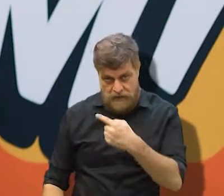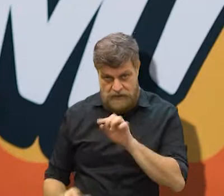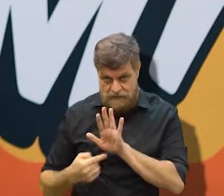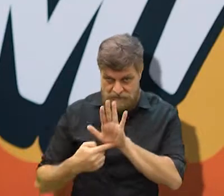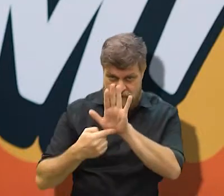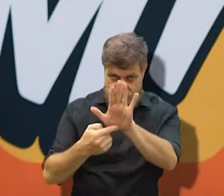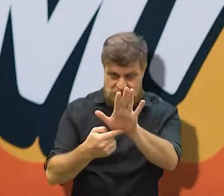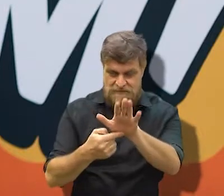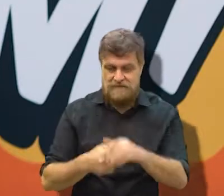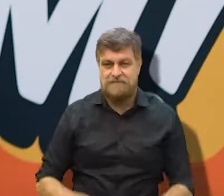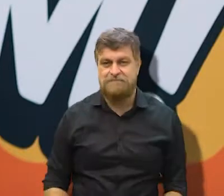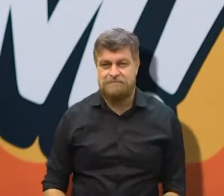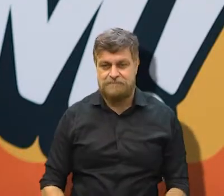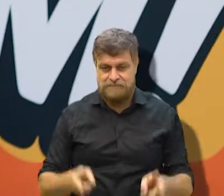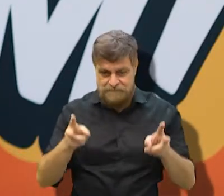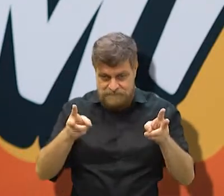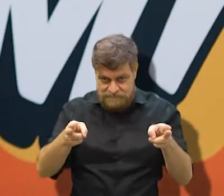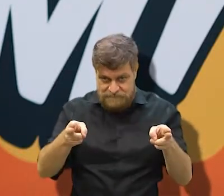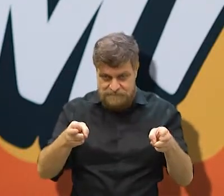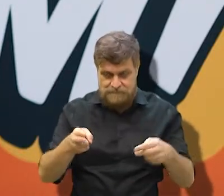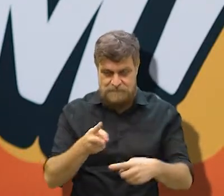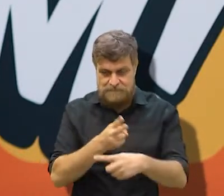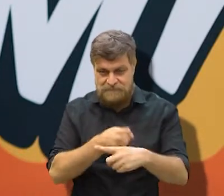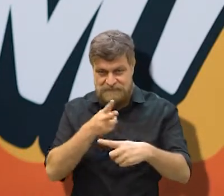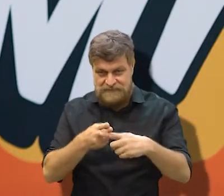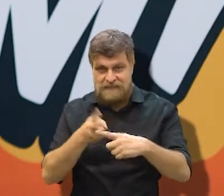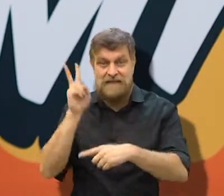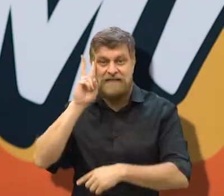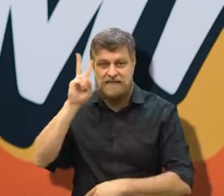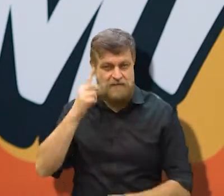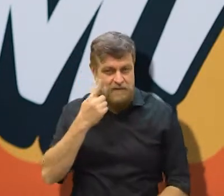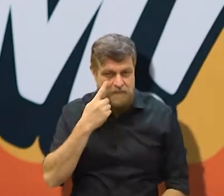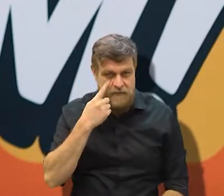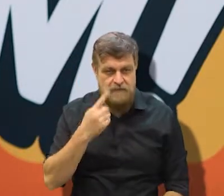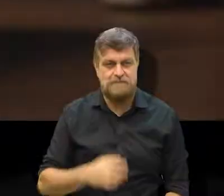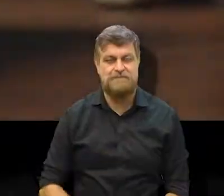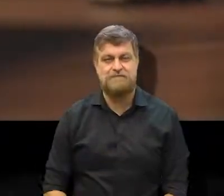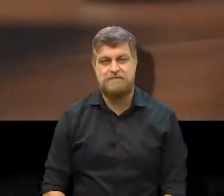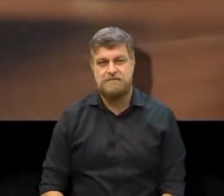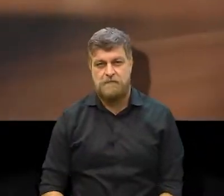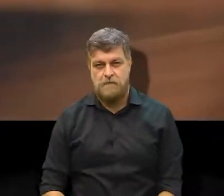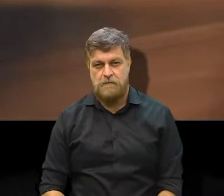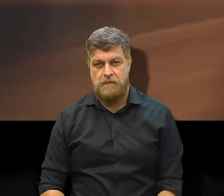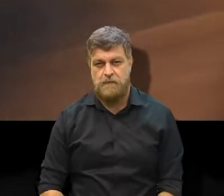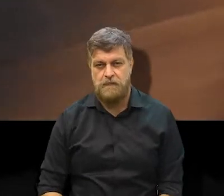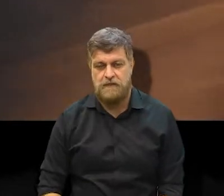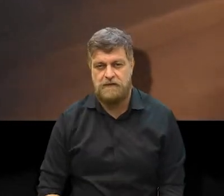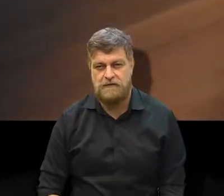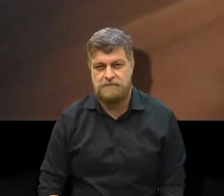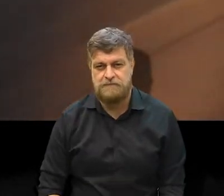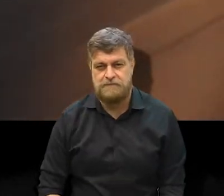e óbvio, a gente vai mostrar para vocês o trailer da história. Vamos ver?